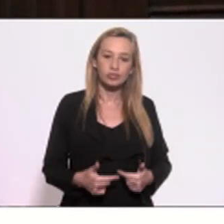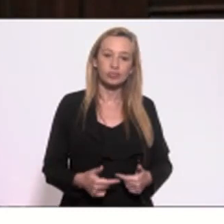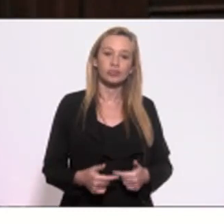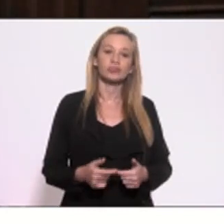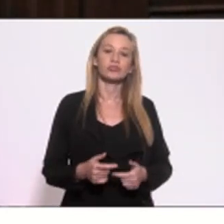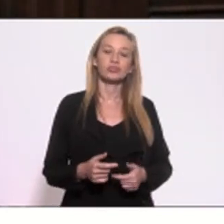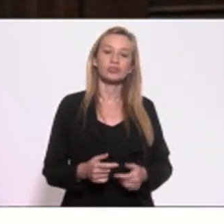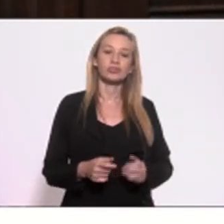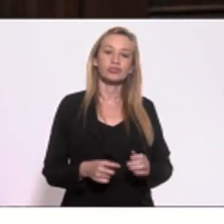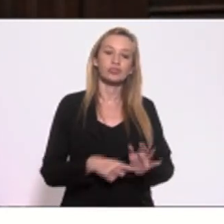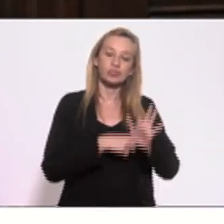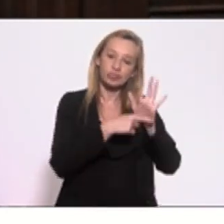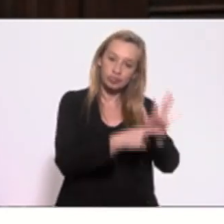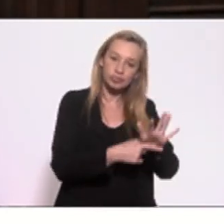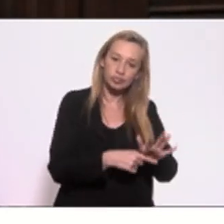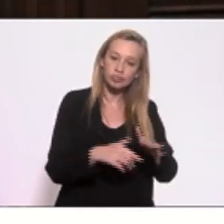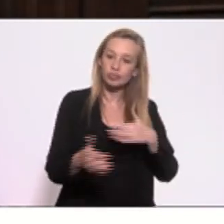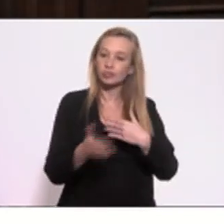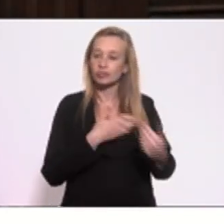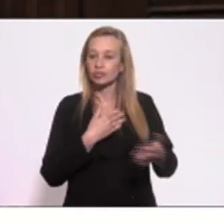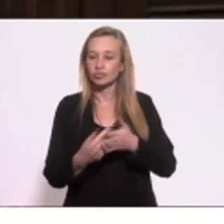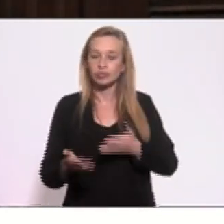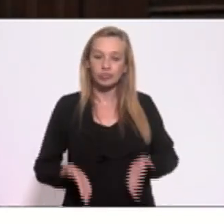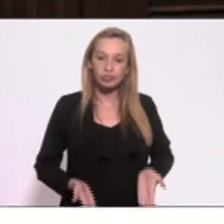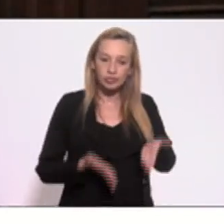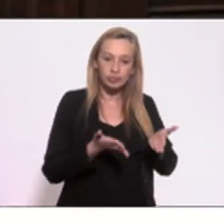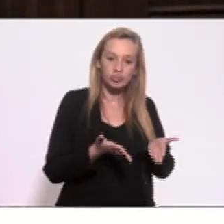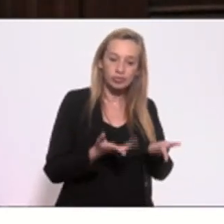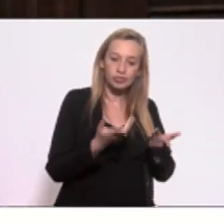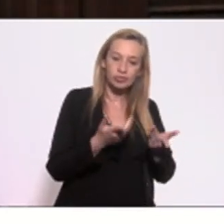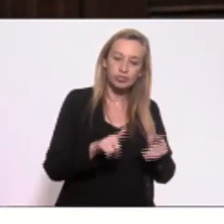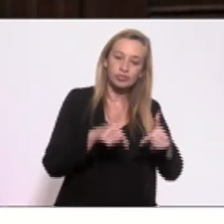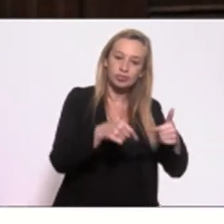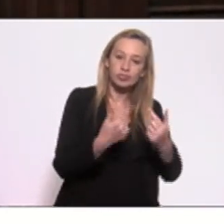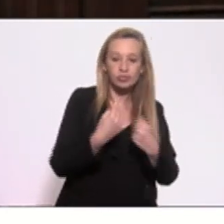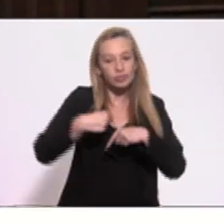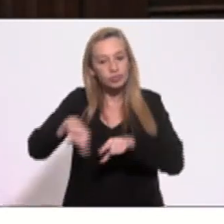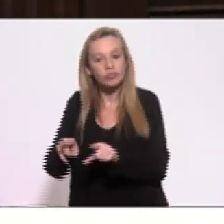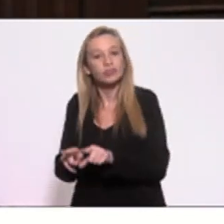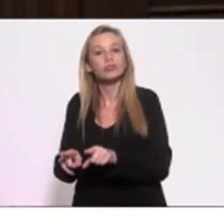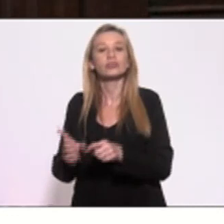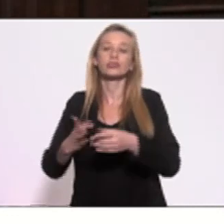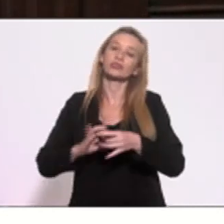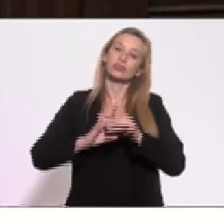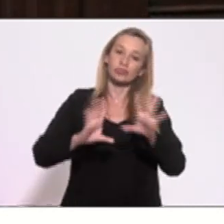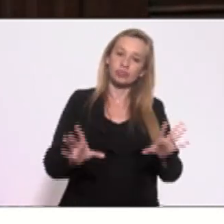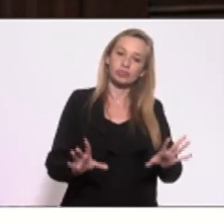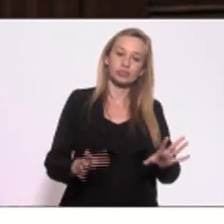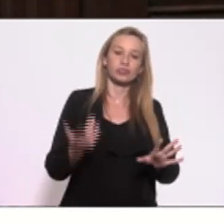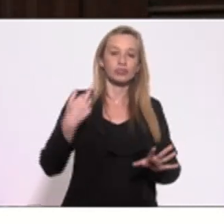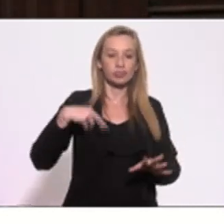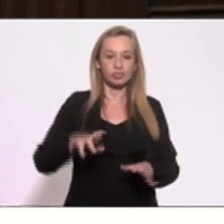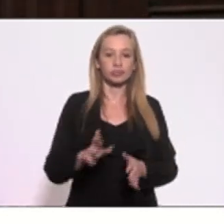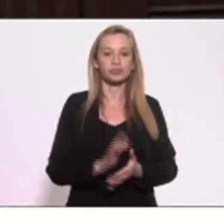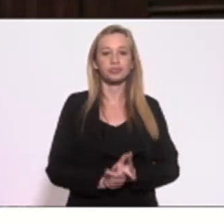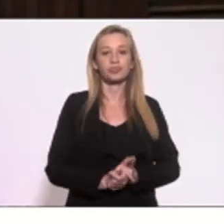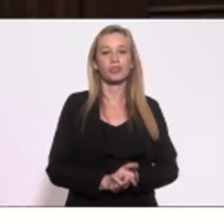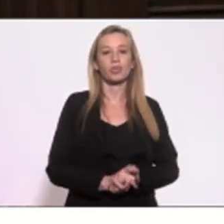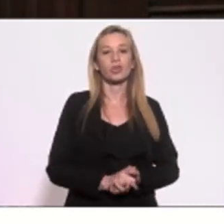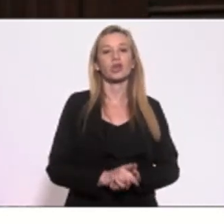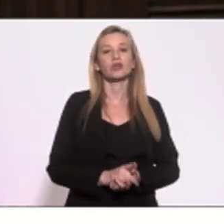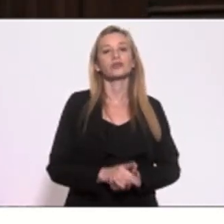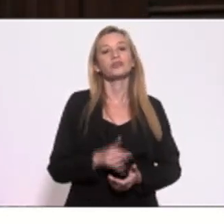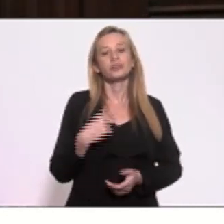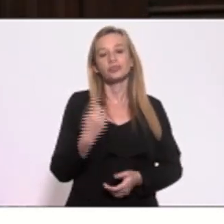coibir qualquer iniciativa que venha acabar com as liberdades religiosas. Estamos aqui